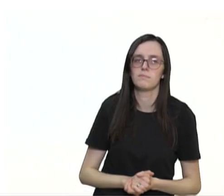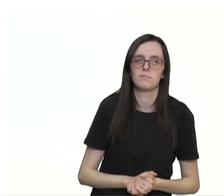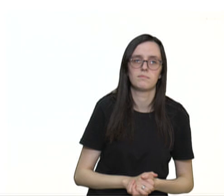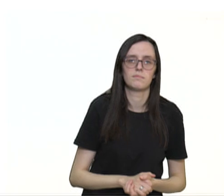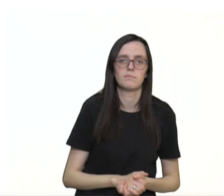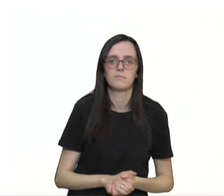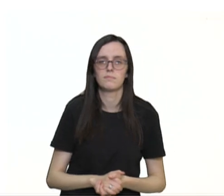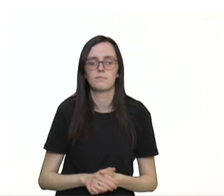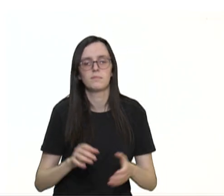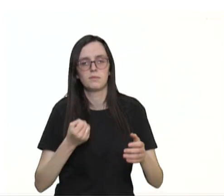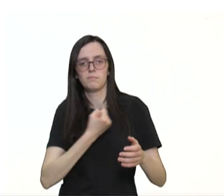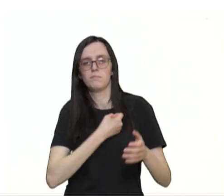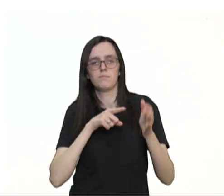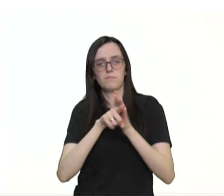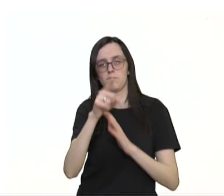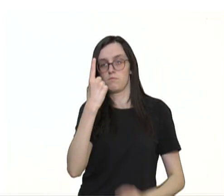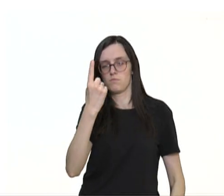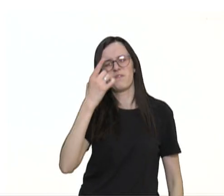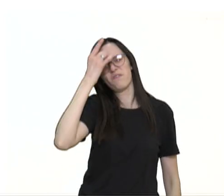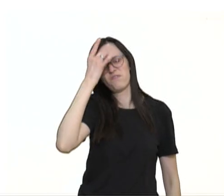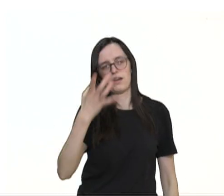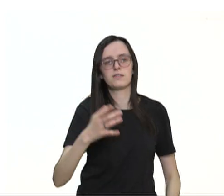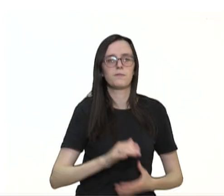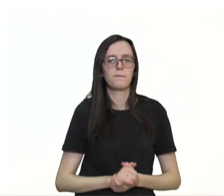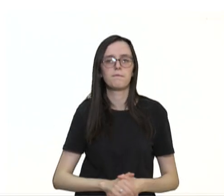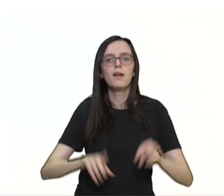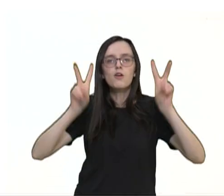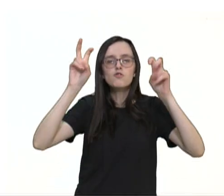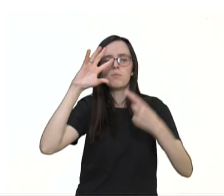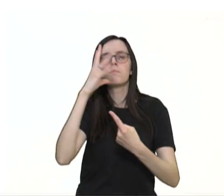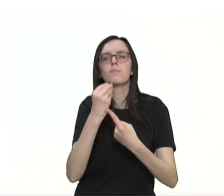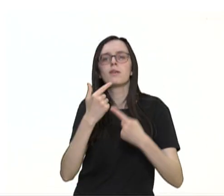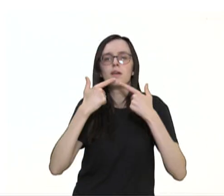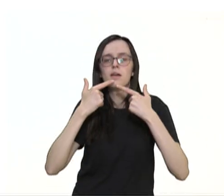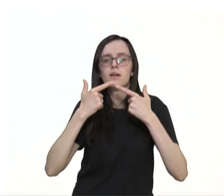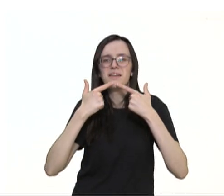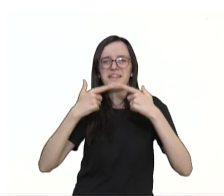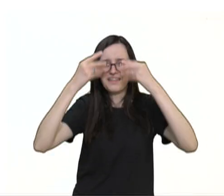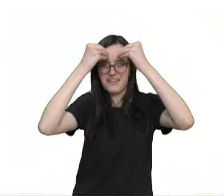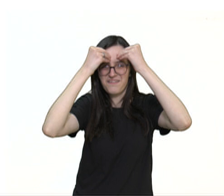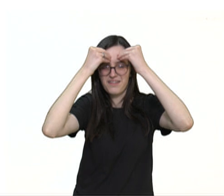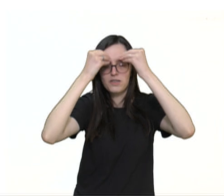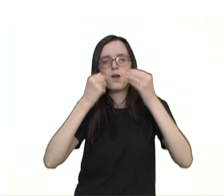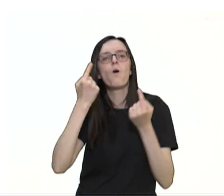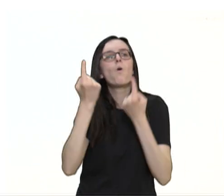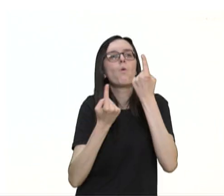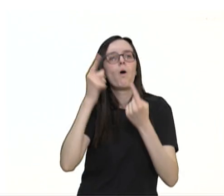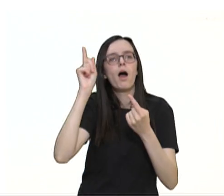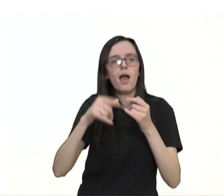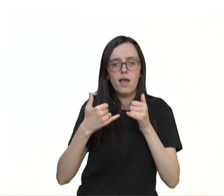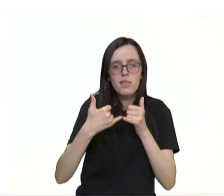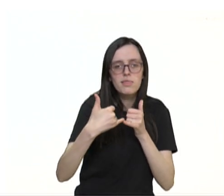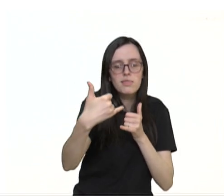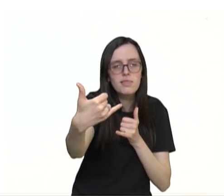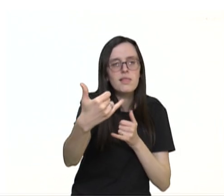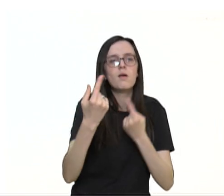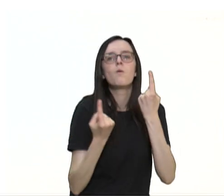Primeiro testezinho, fácil. Sobre as linguagens de arte, qual refere-se à linha, forma